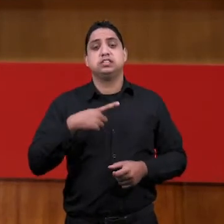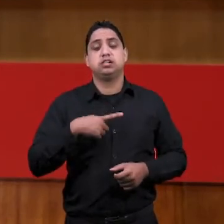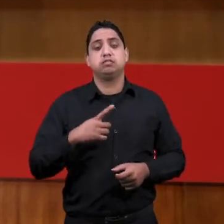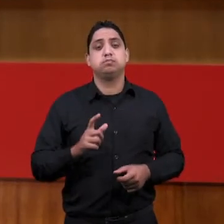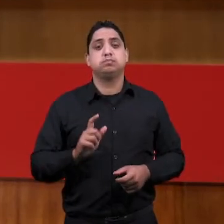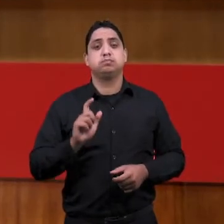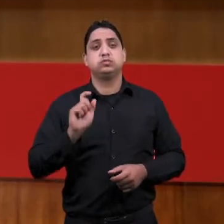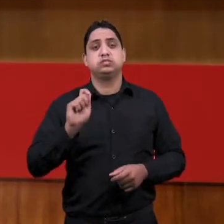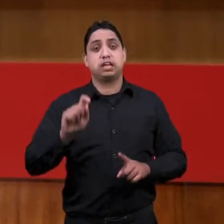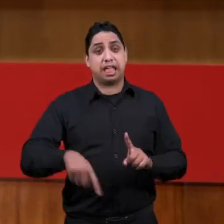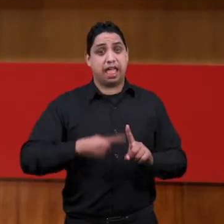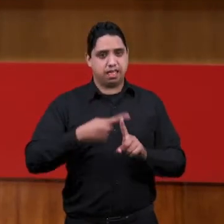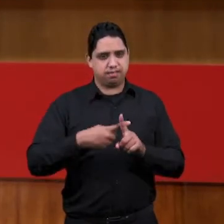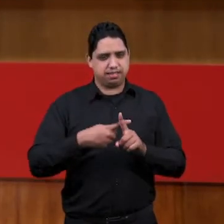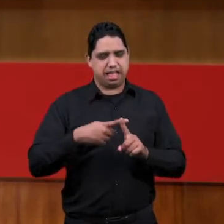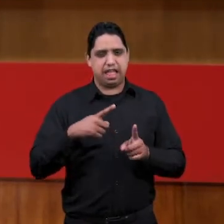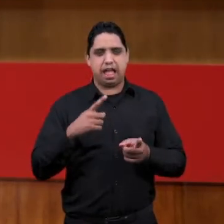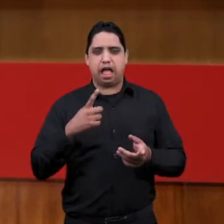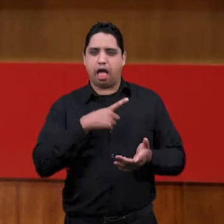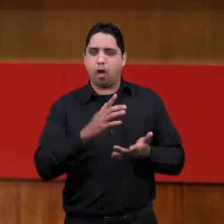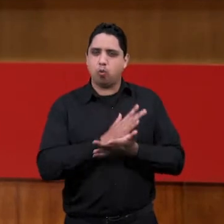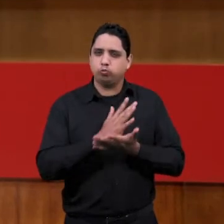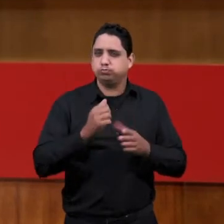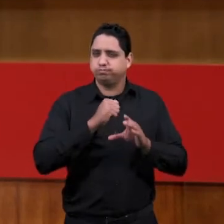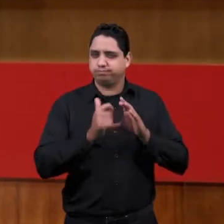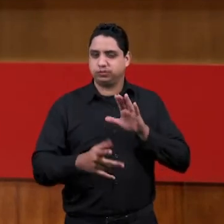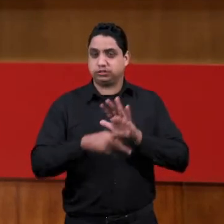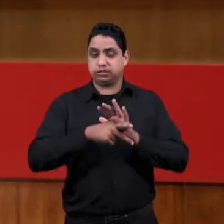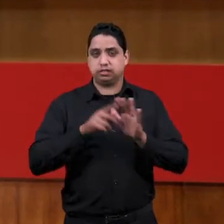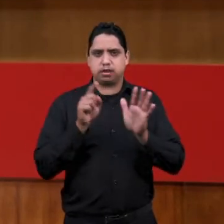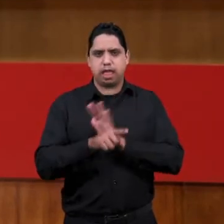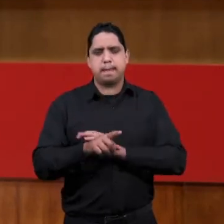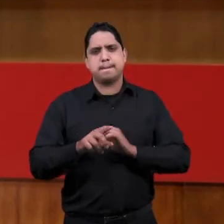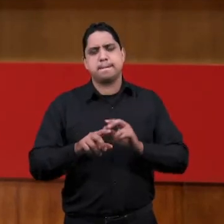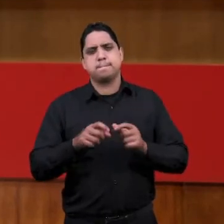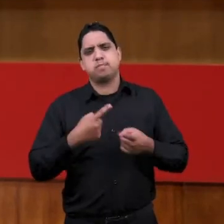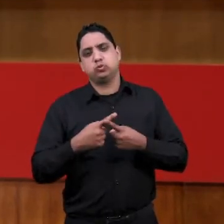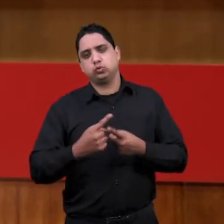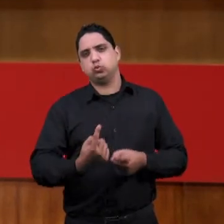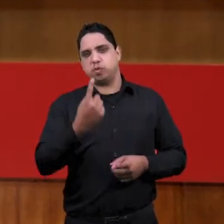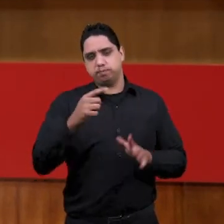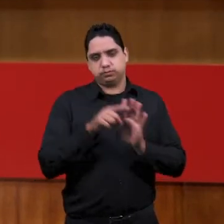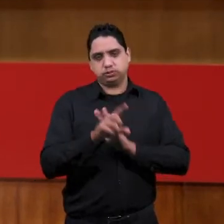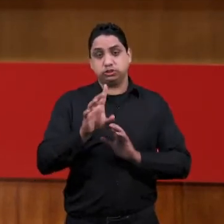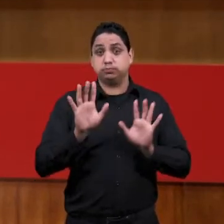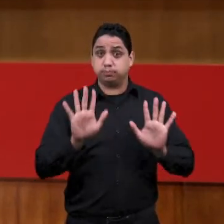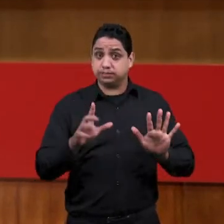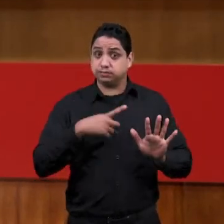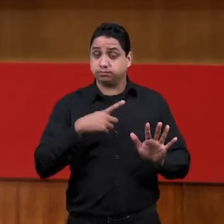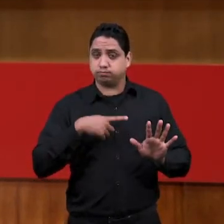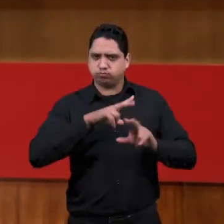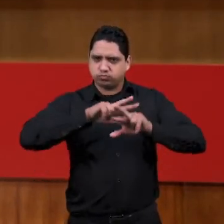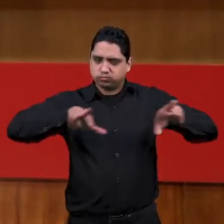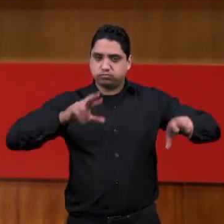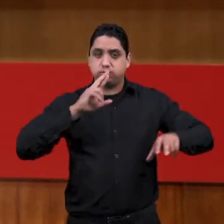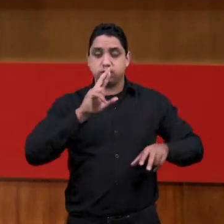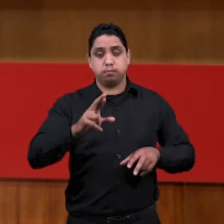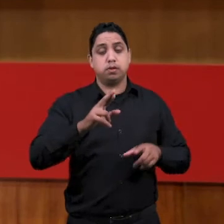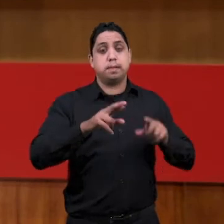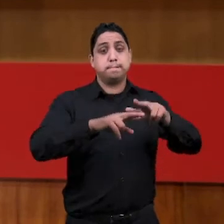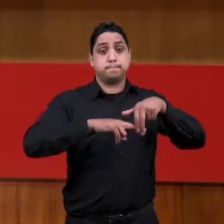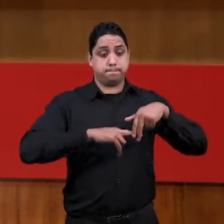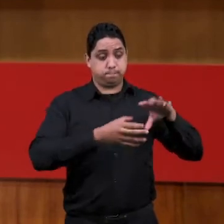aqui acréscimos a aspectos relacionados à pergunta, porque embora seja uma pergunta só, ela enseja uma série de